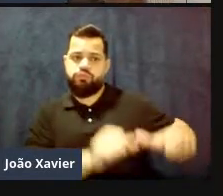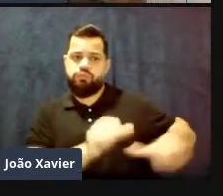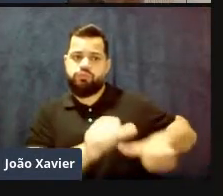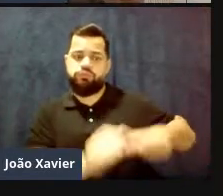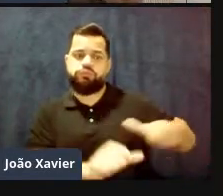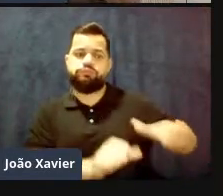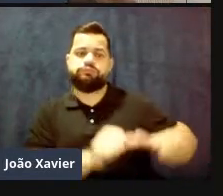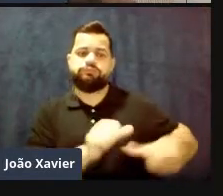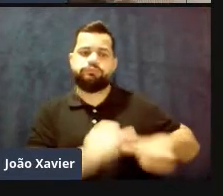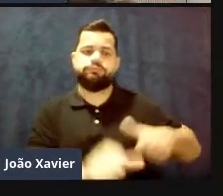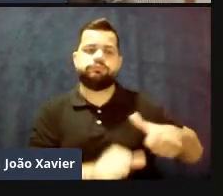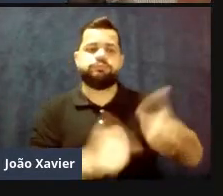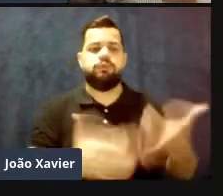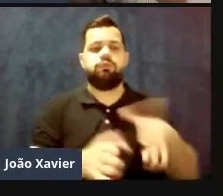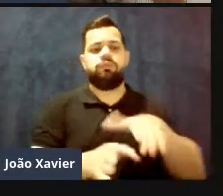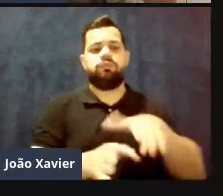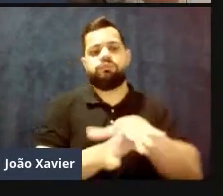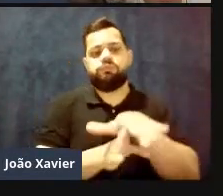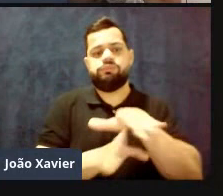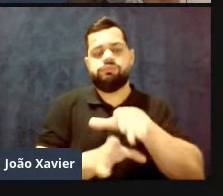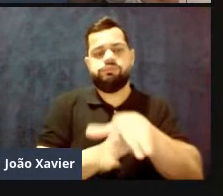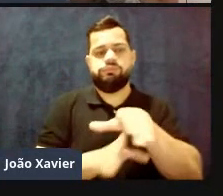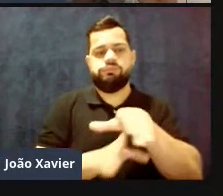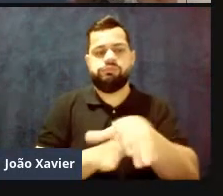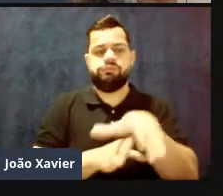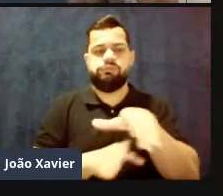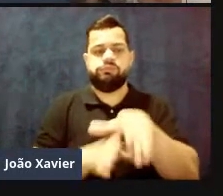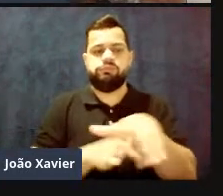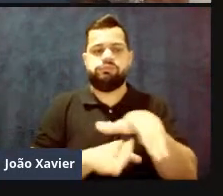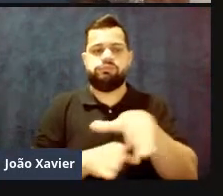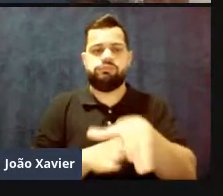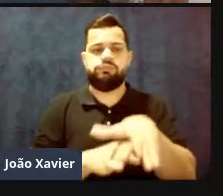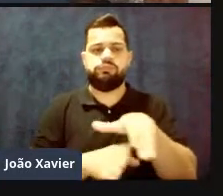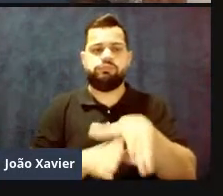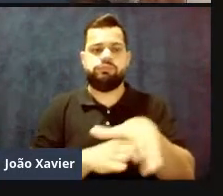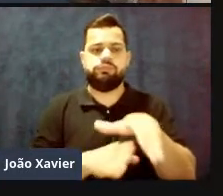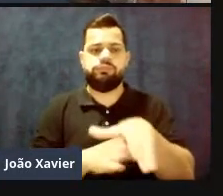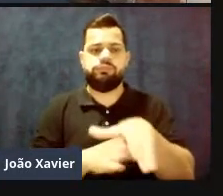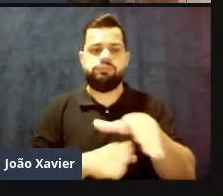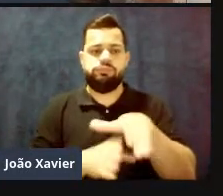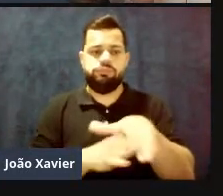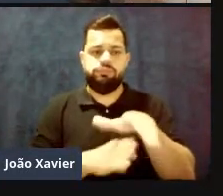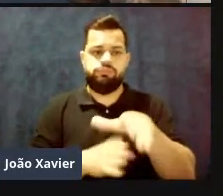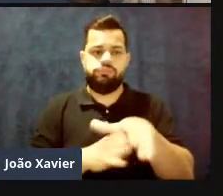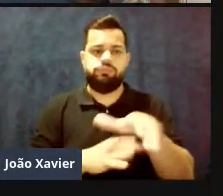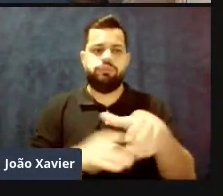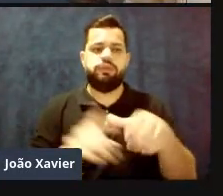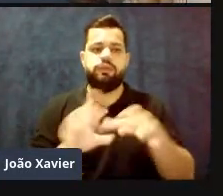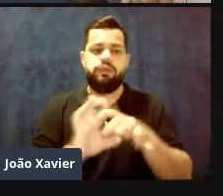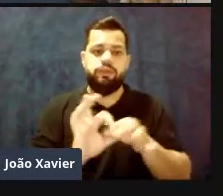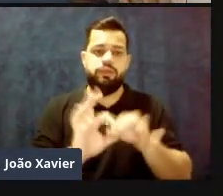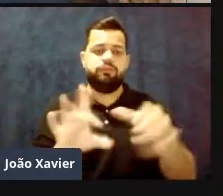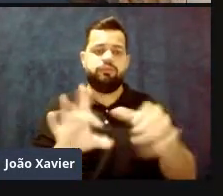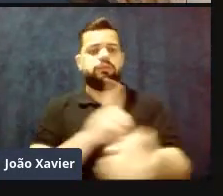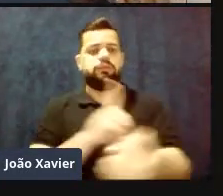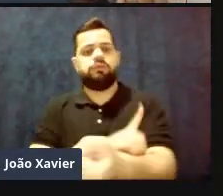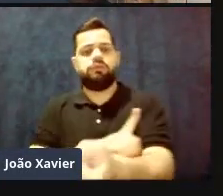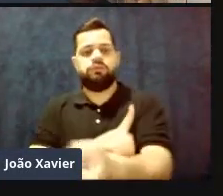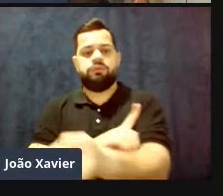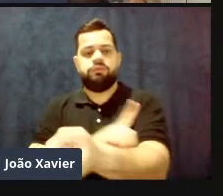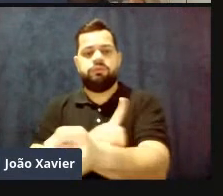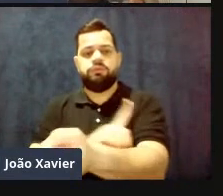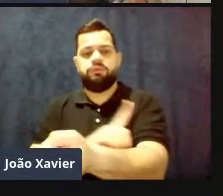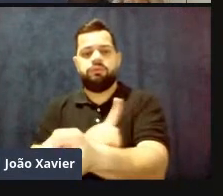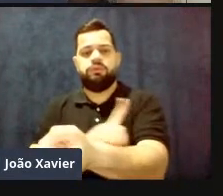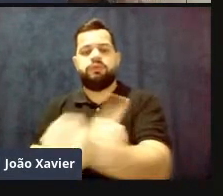recomendação nutricional que é preconizada por um paciente COVID, mas que ele traz de base uma diabetes, ele está apresentando hipertensão, ele